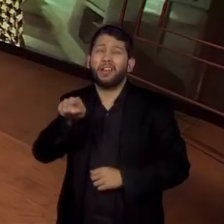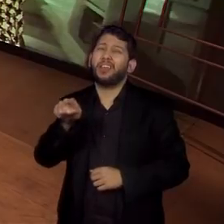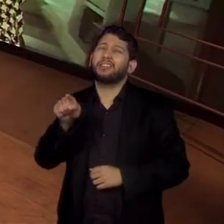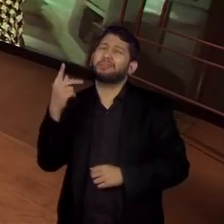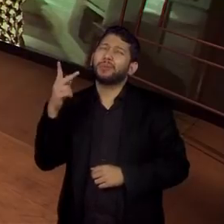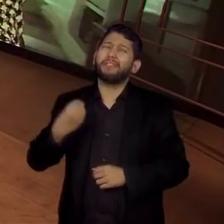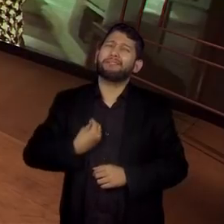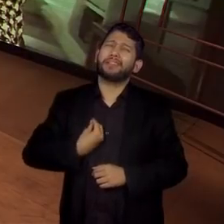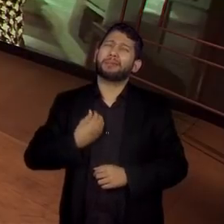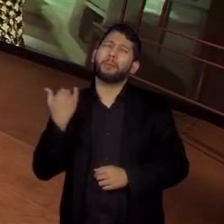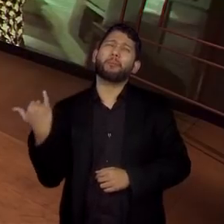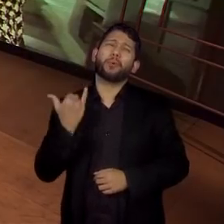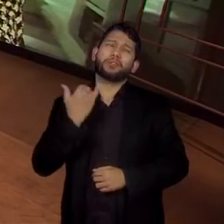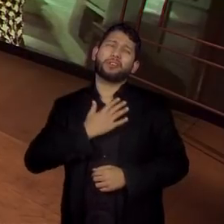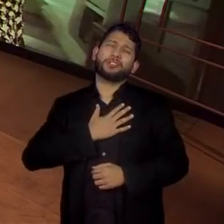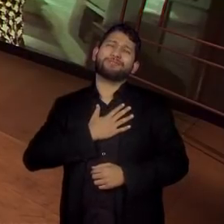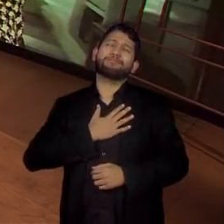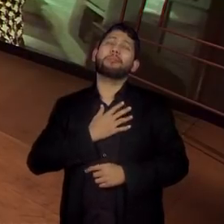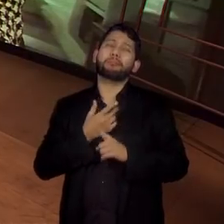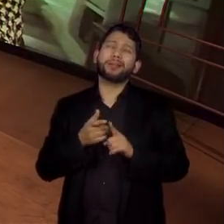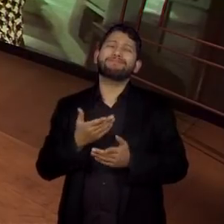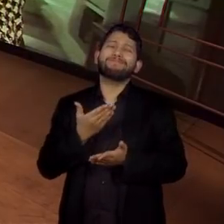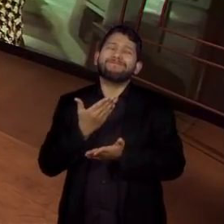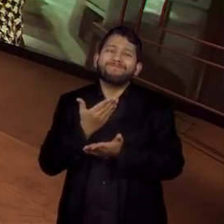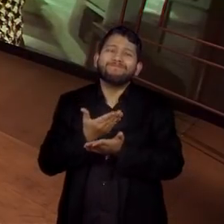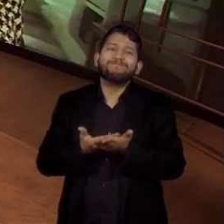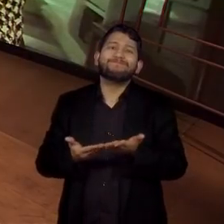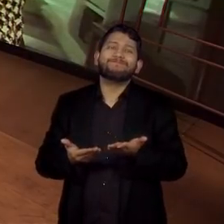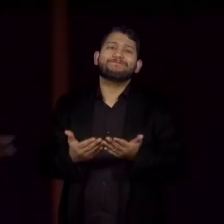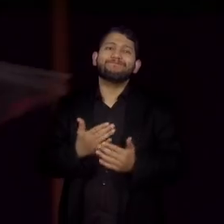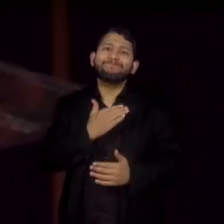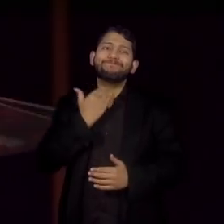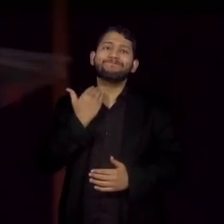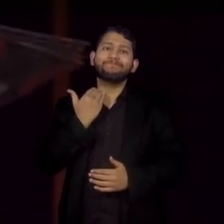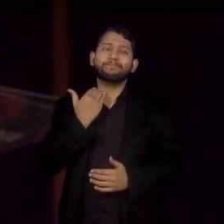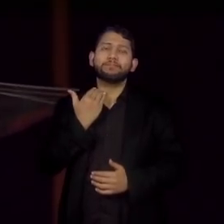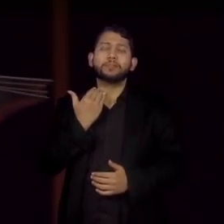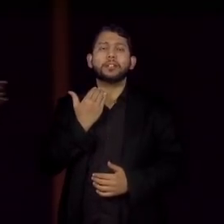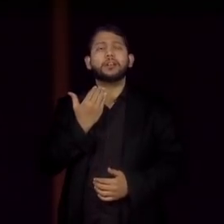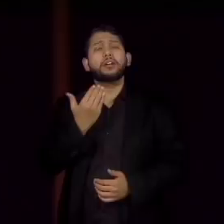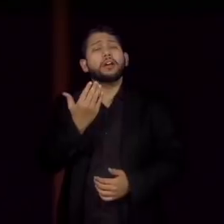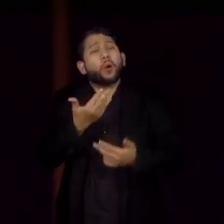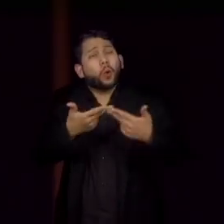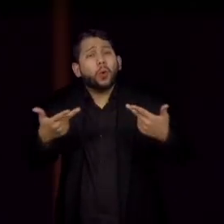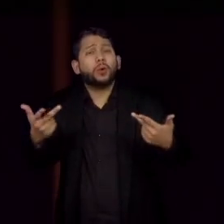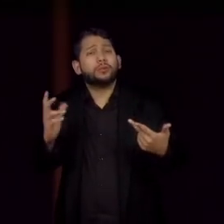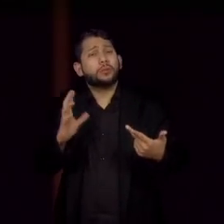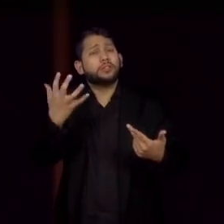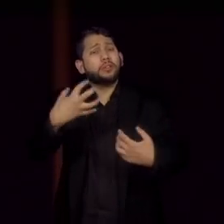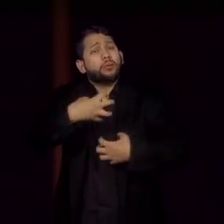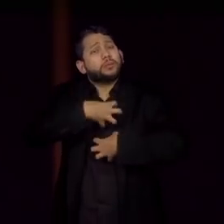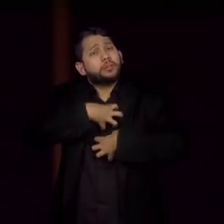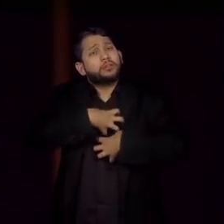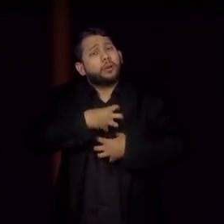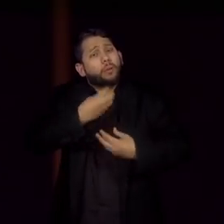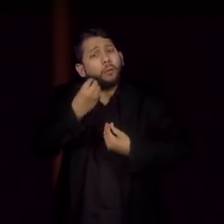sua vida de maneira trágica. O que esses acontecimentos exigiram de